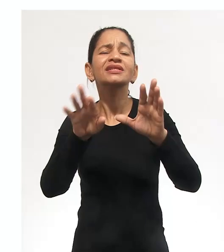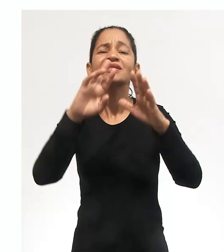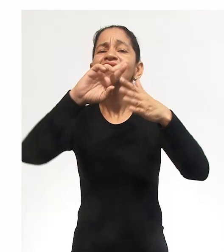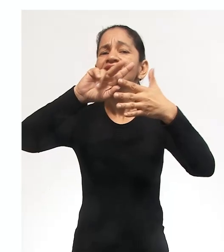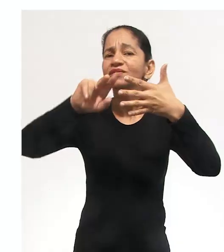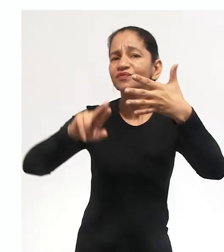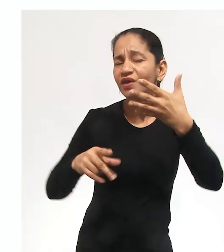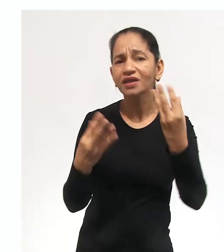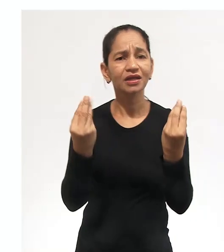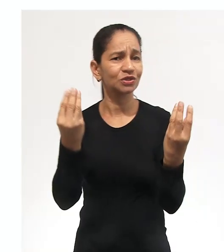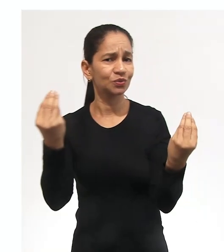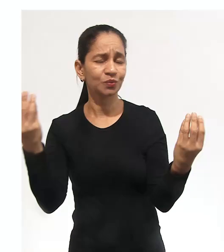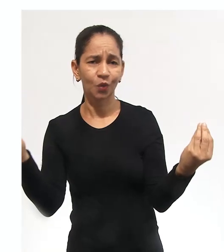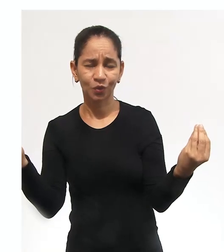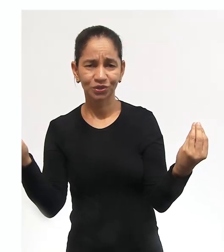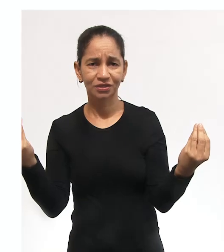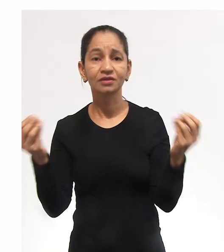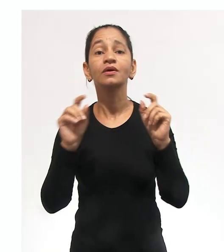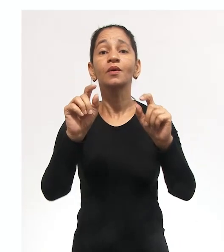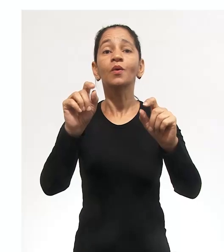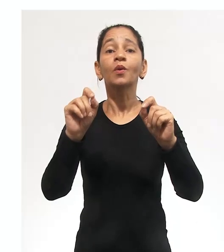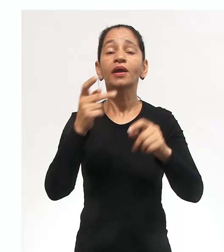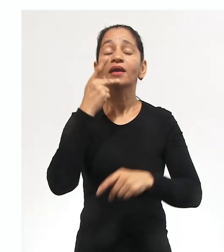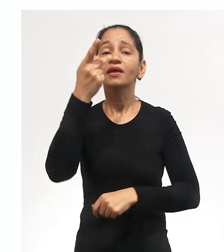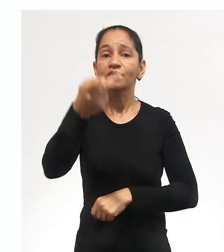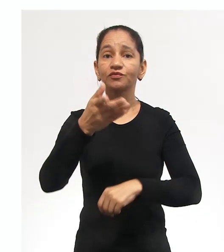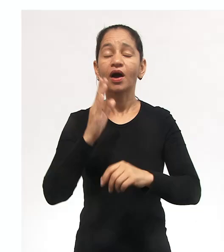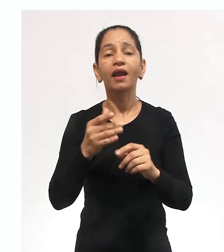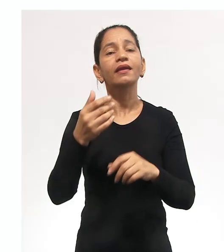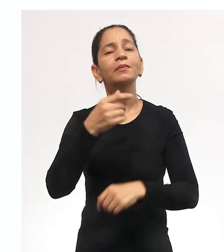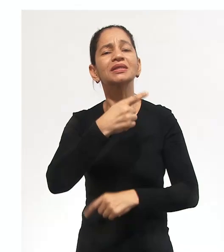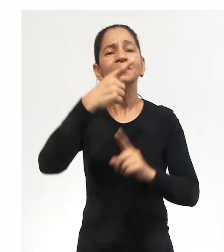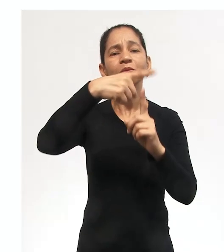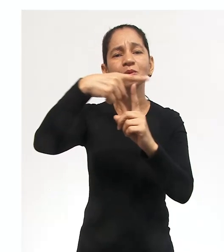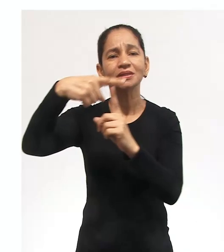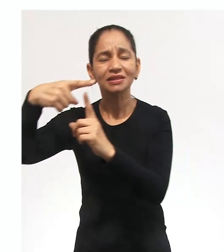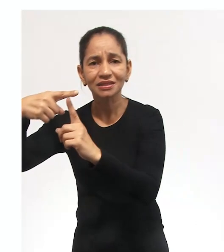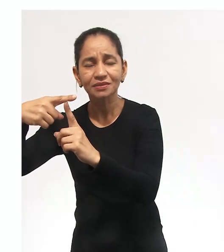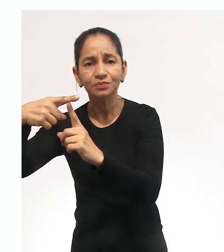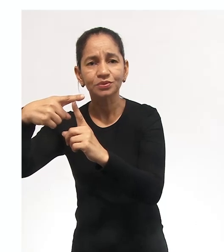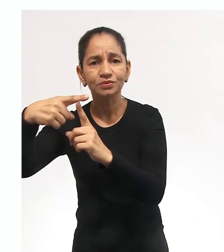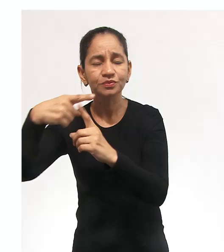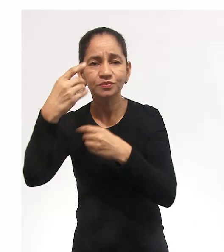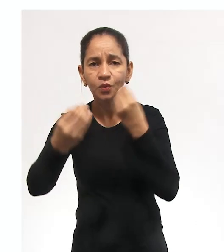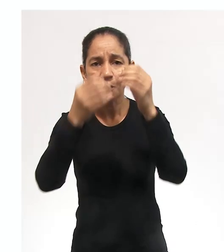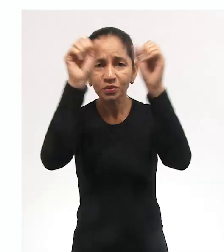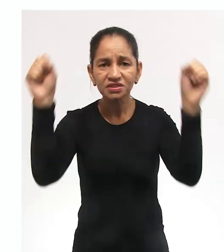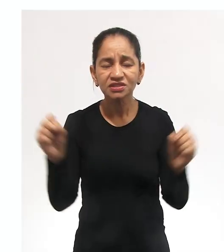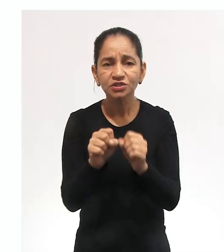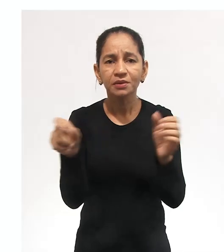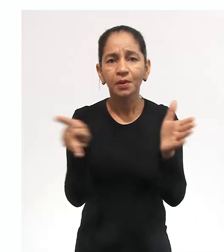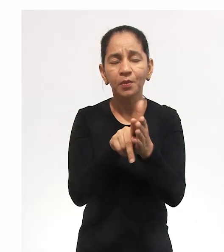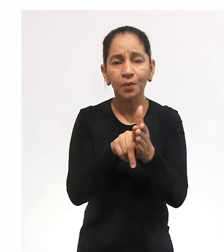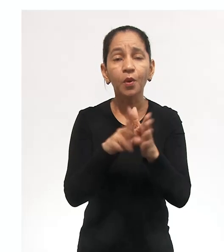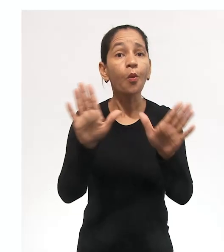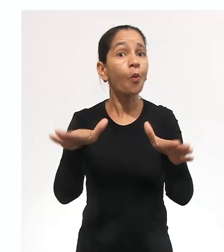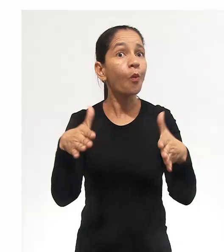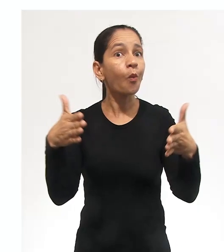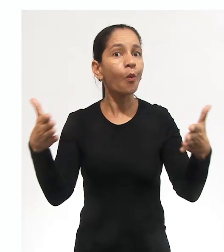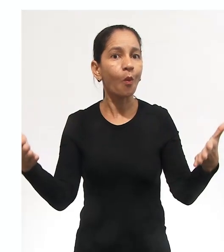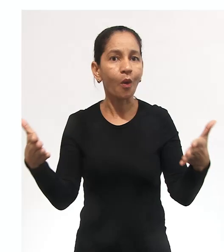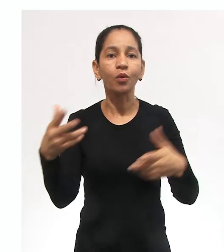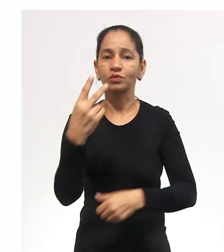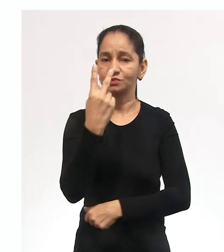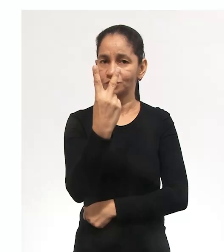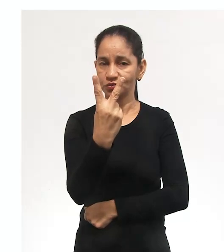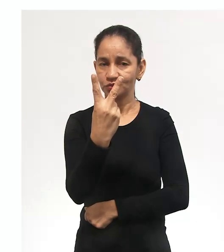exemplo, esses 3 que a gente está vendo aqui. Então, quando a gente fala de forma de governo, né, dentro de um aspecto geral, nós temos aí basicamente